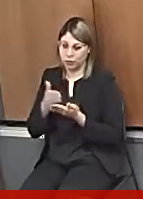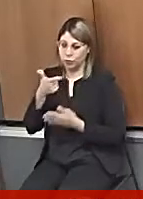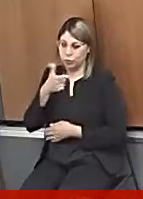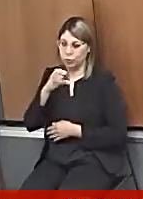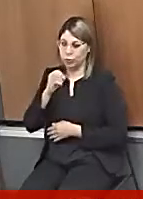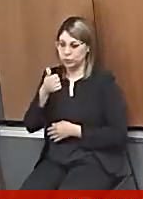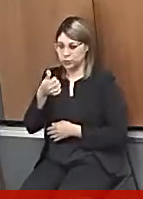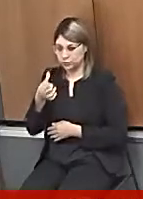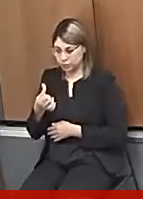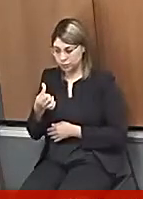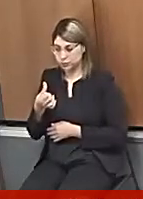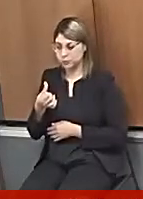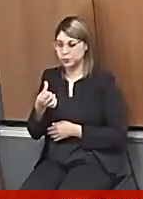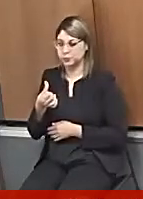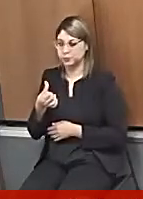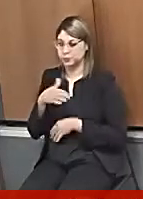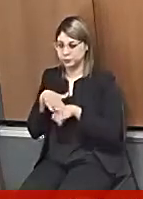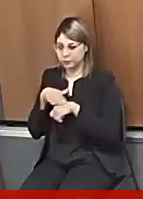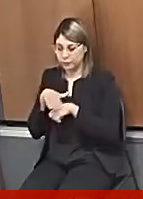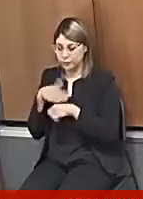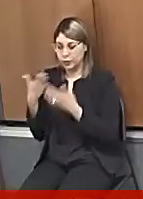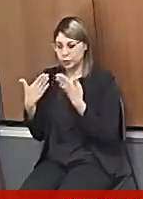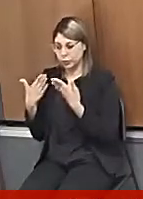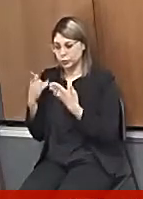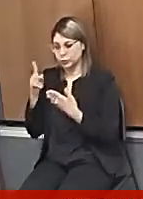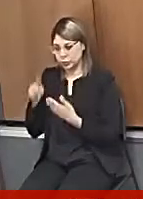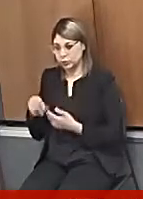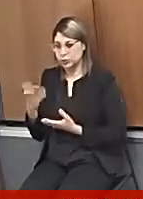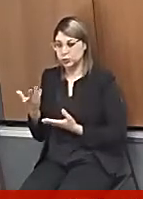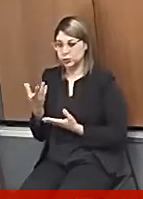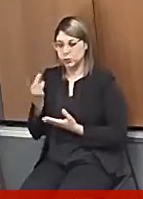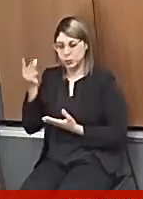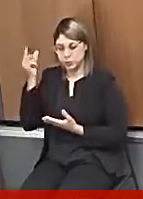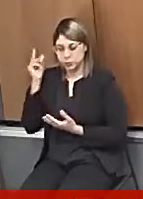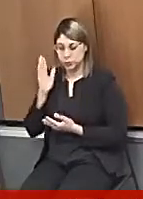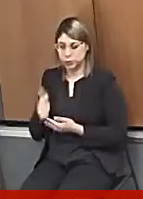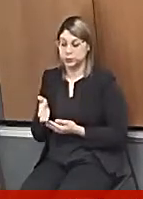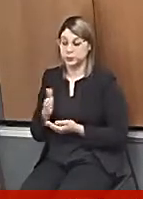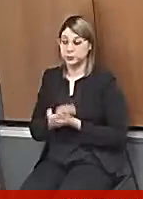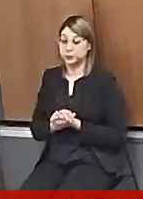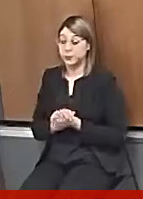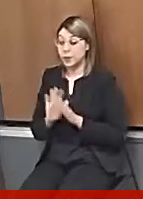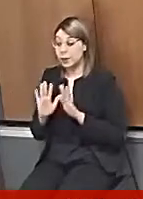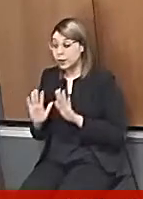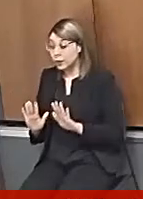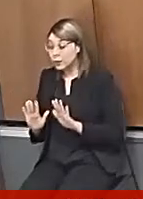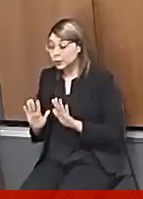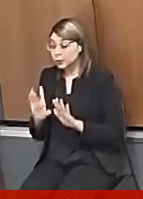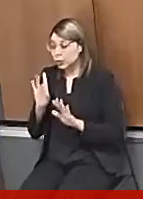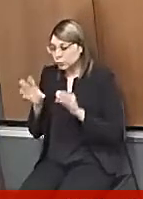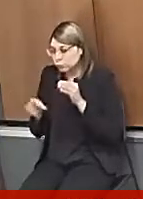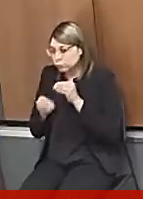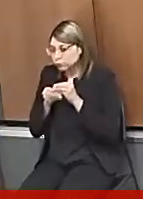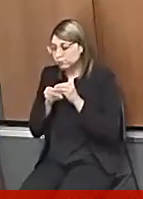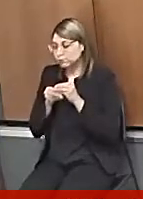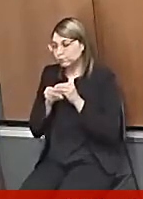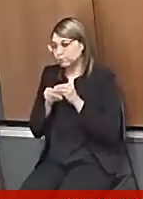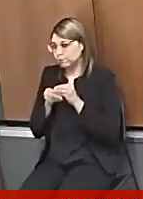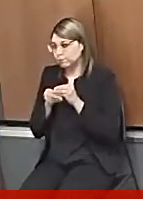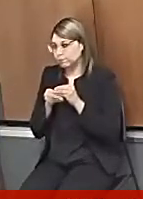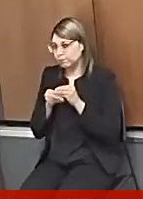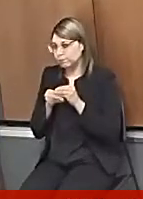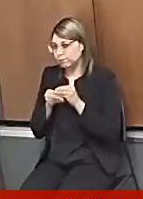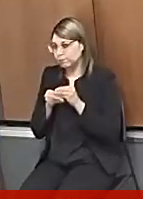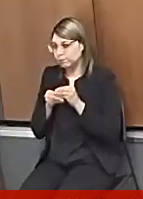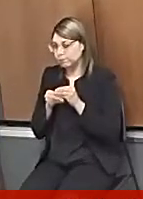nessa conversa que ele vem de longa data mas só complementando e aí